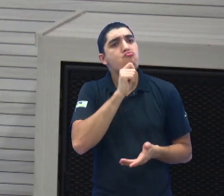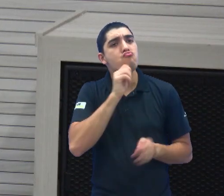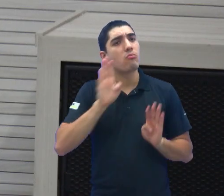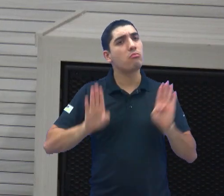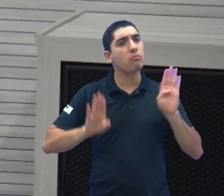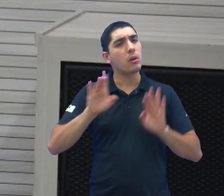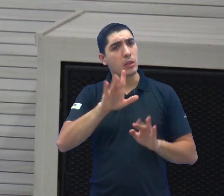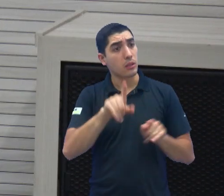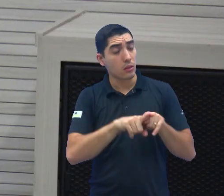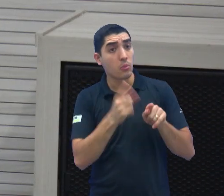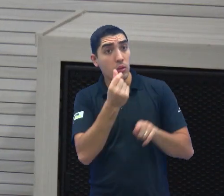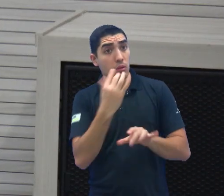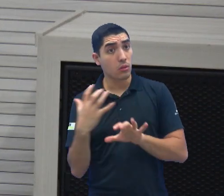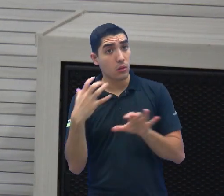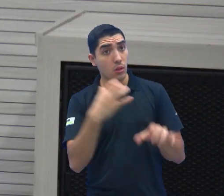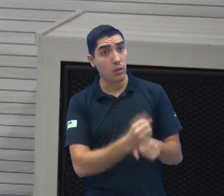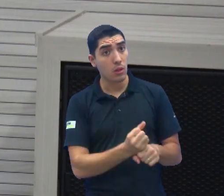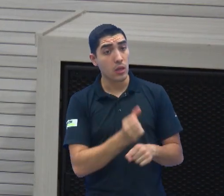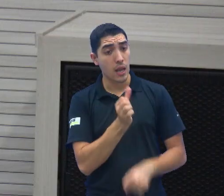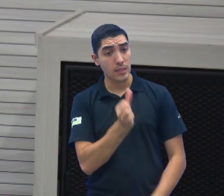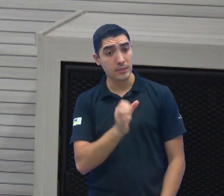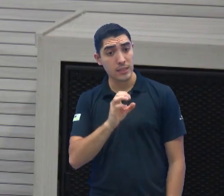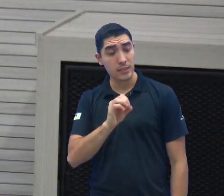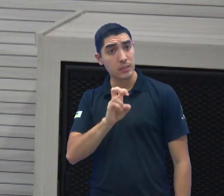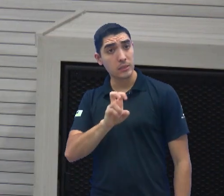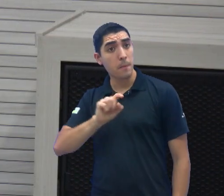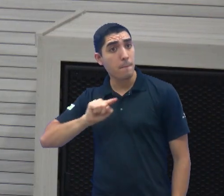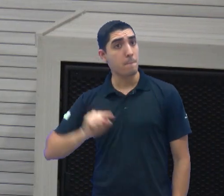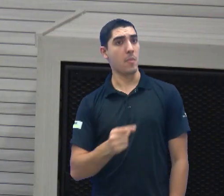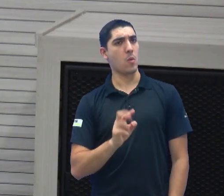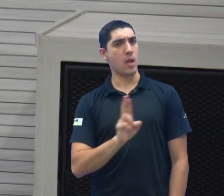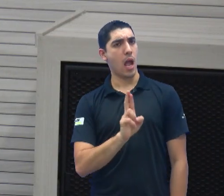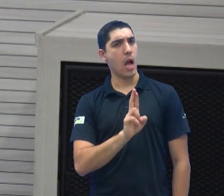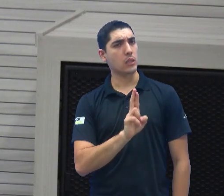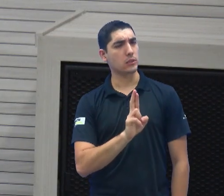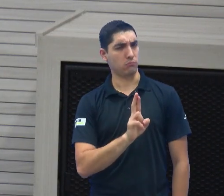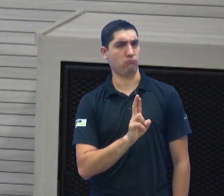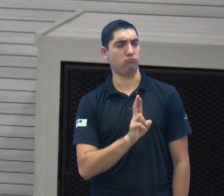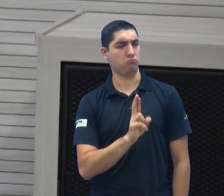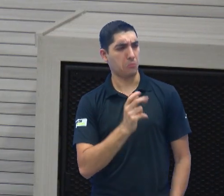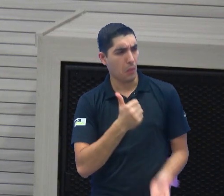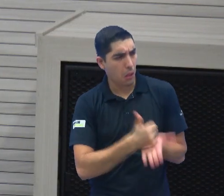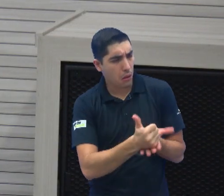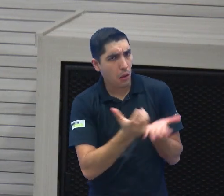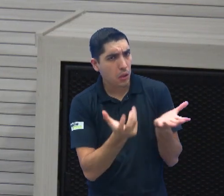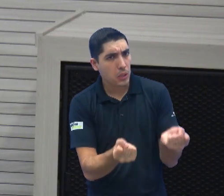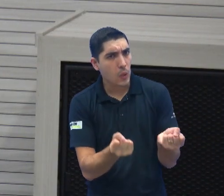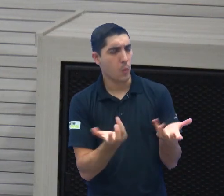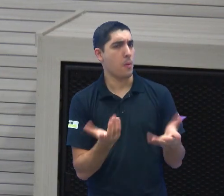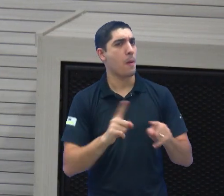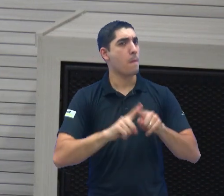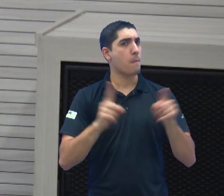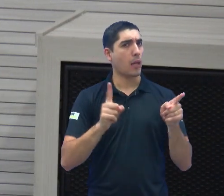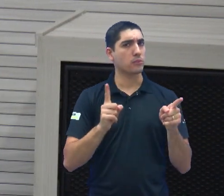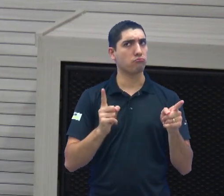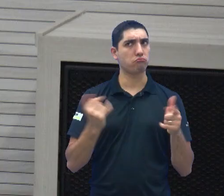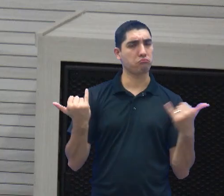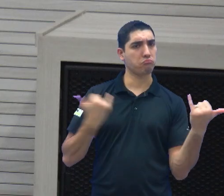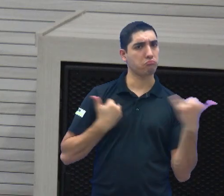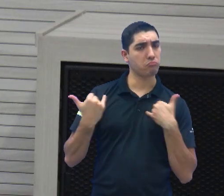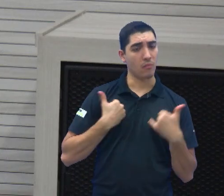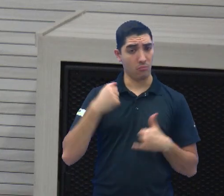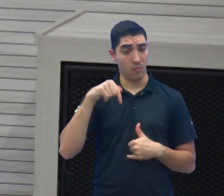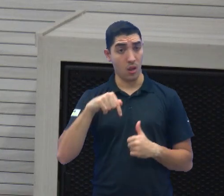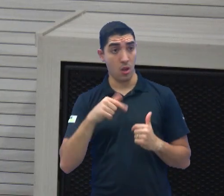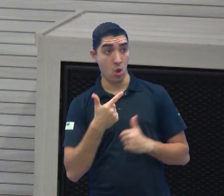de R$605 mil por essa contratação de consultoria. E a gente tem informação de que uma cidade vizinha